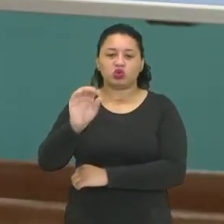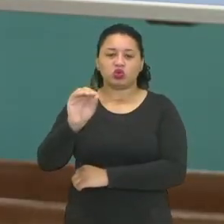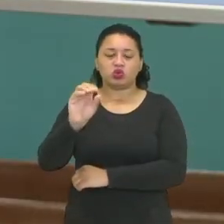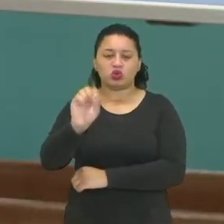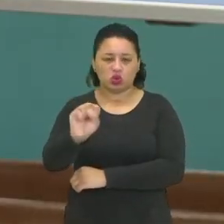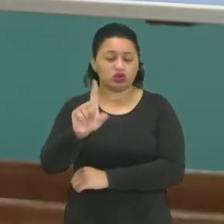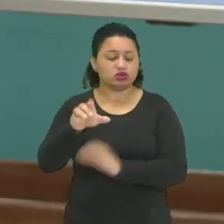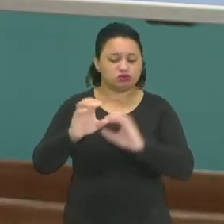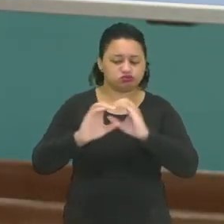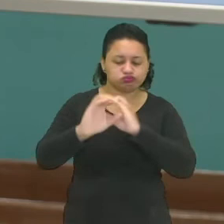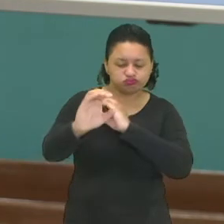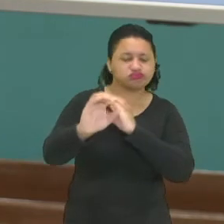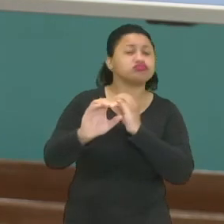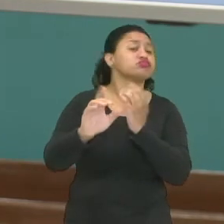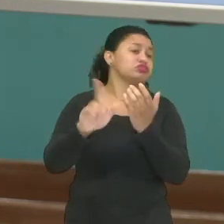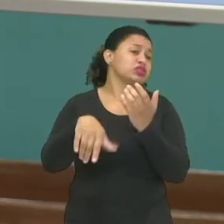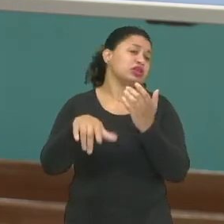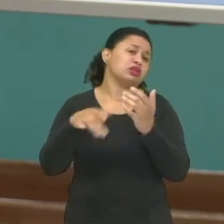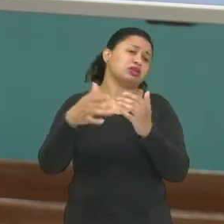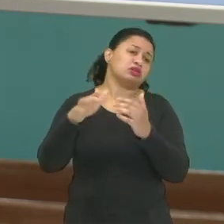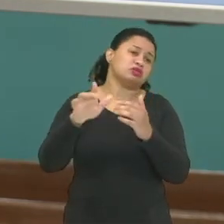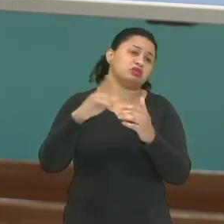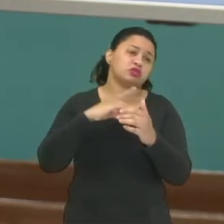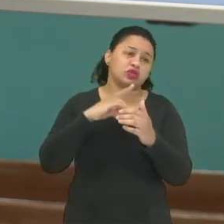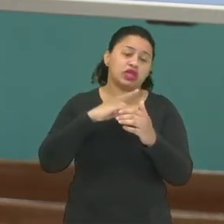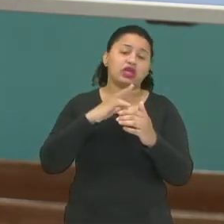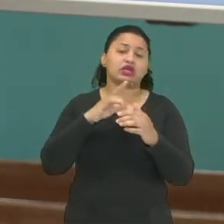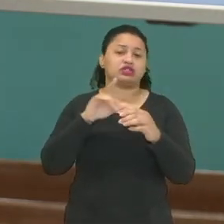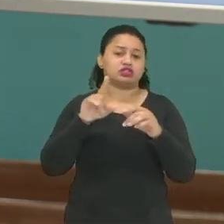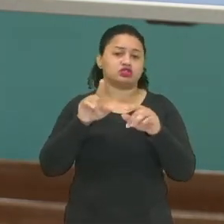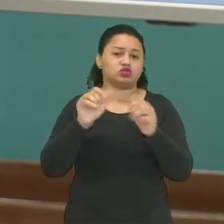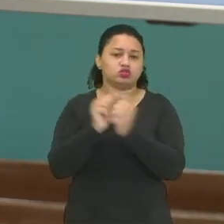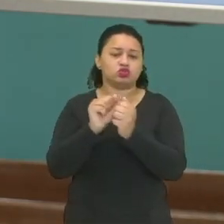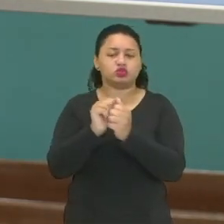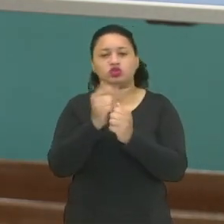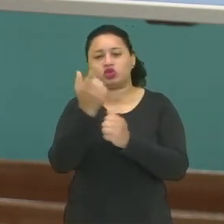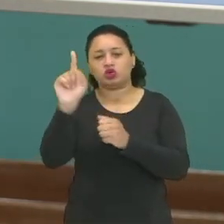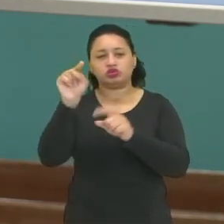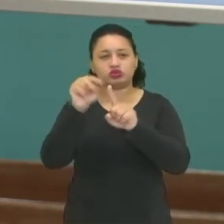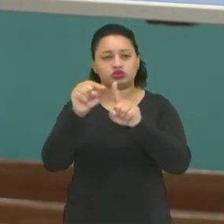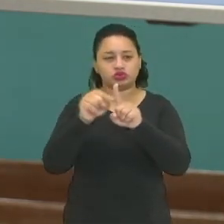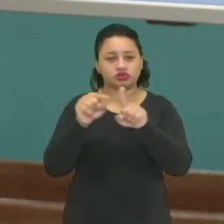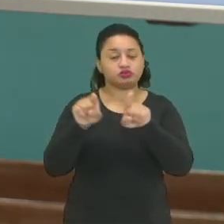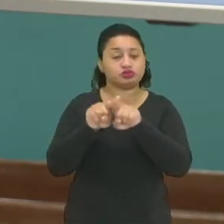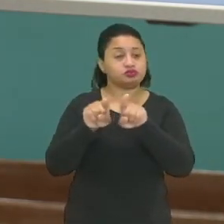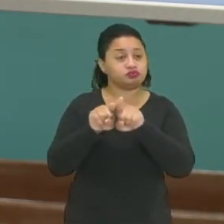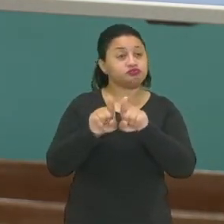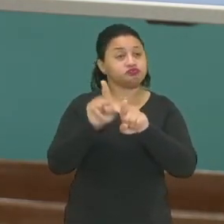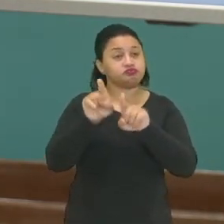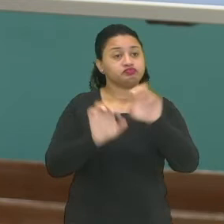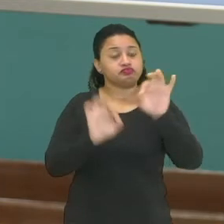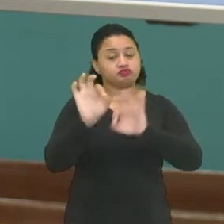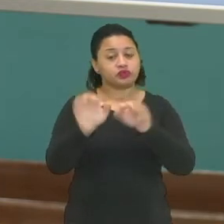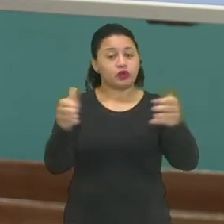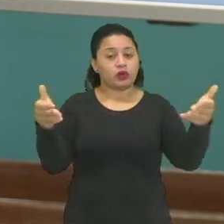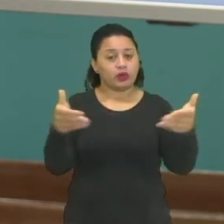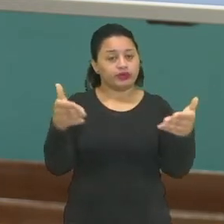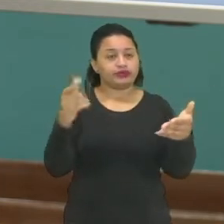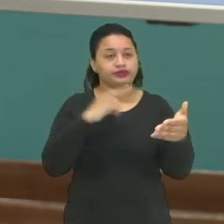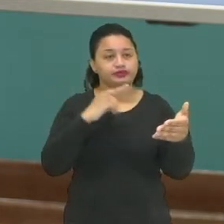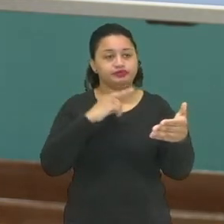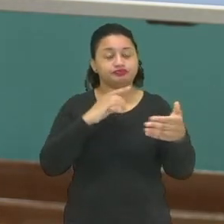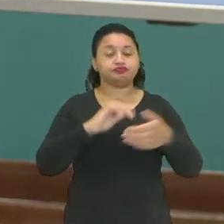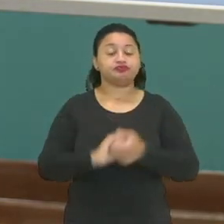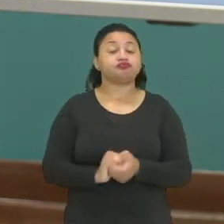dutos, está incluso entre outros, tá bom? Então, essa é a configuração atual. Então, vamos começar